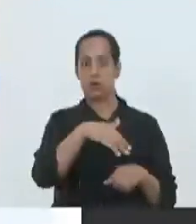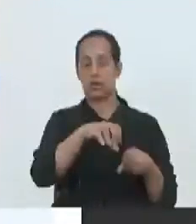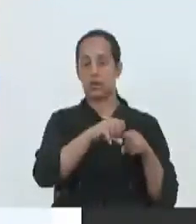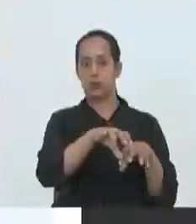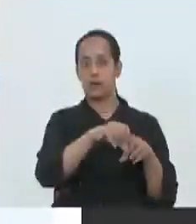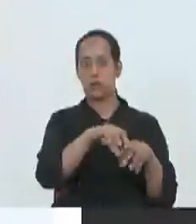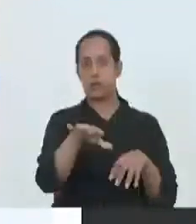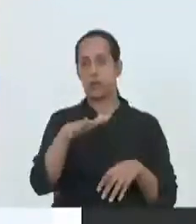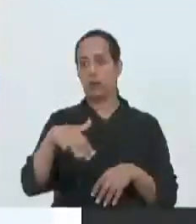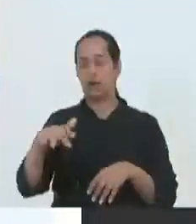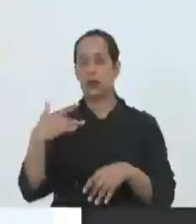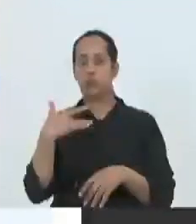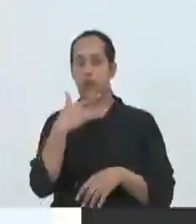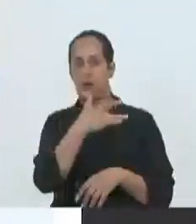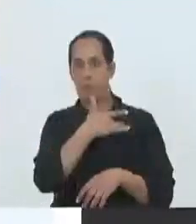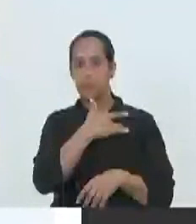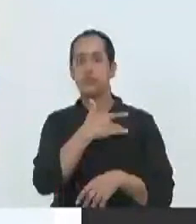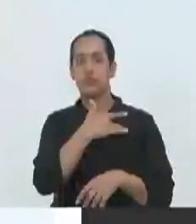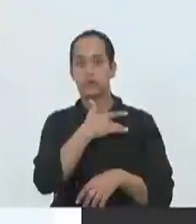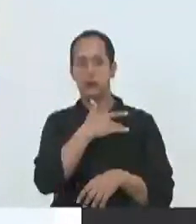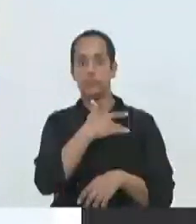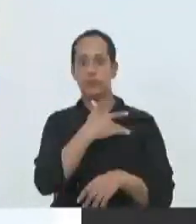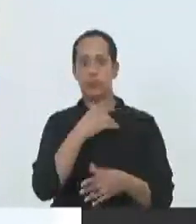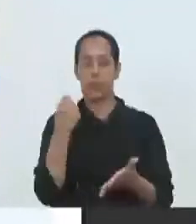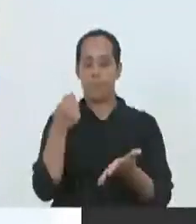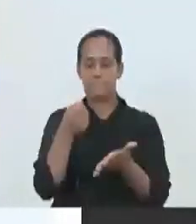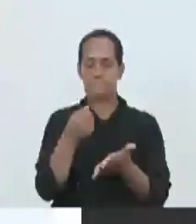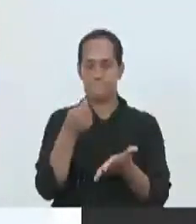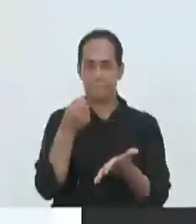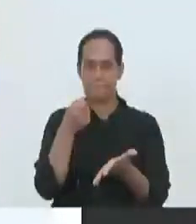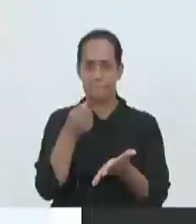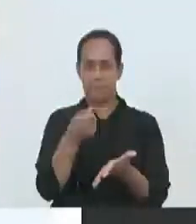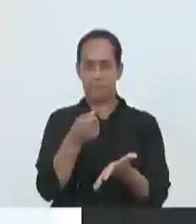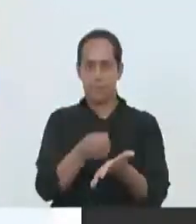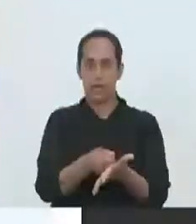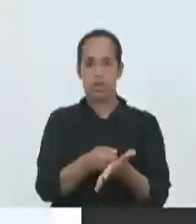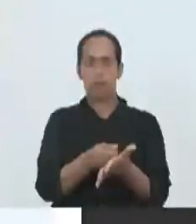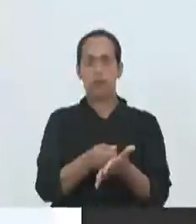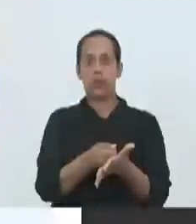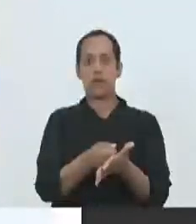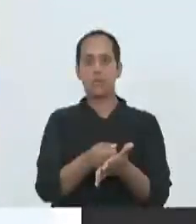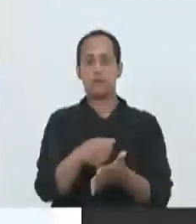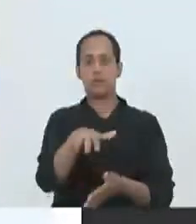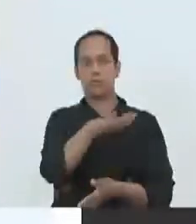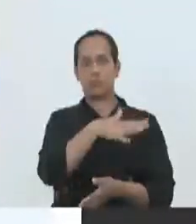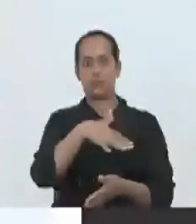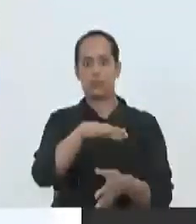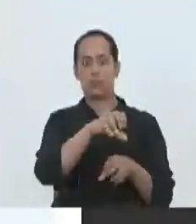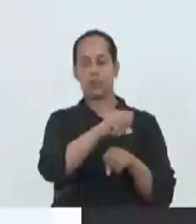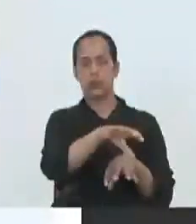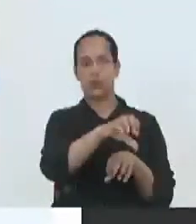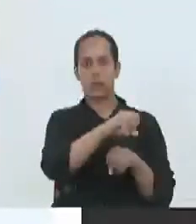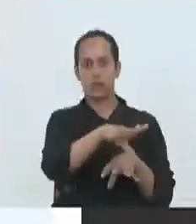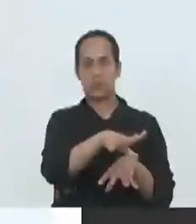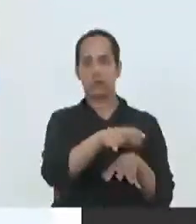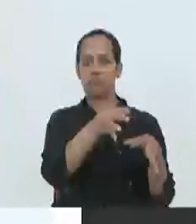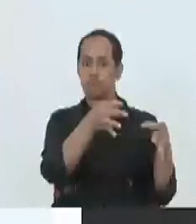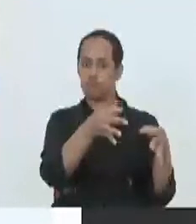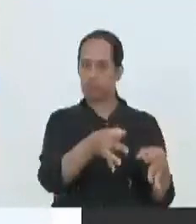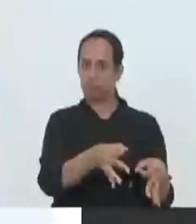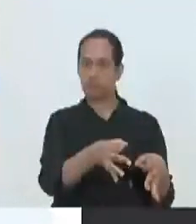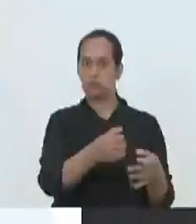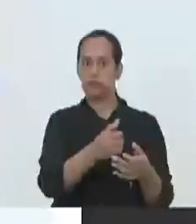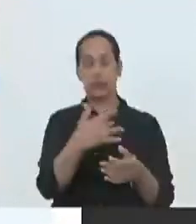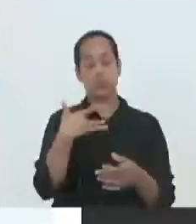quando a gente olha para pagamento a saúde segue com pagamento bastante mais justo que é natural a gente tá falando aqui de da maior parte desses pagamentos de hospitais e